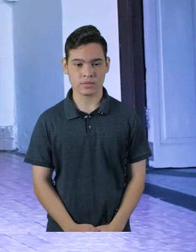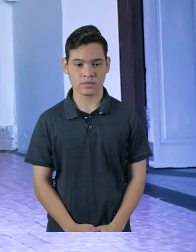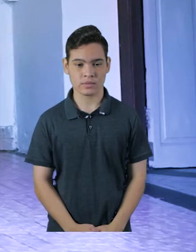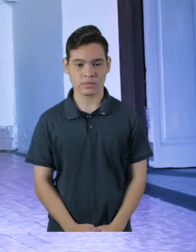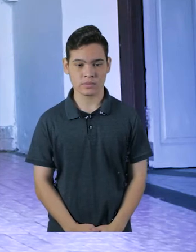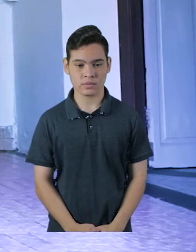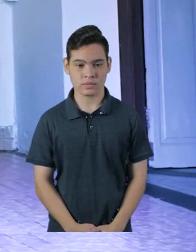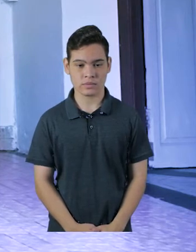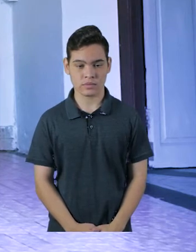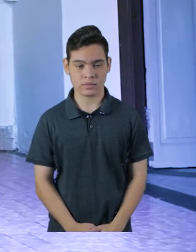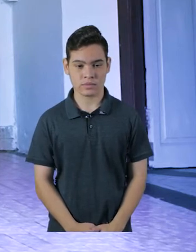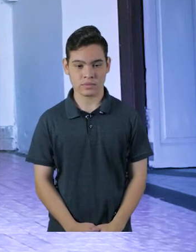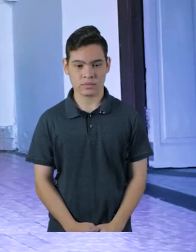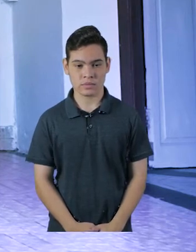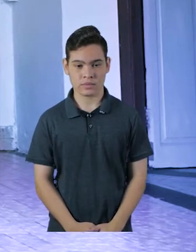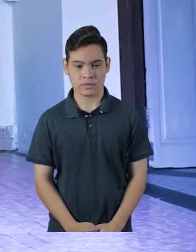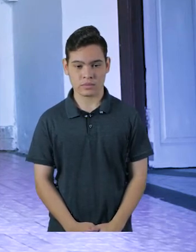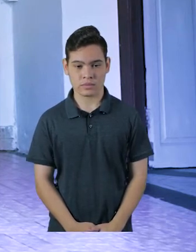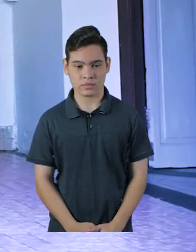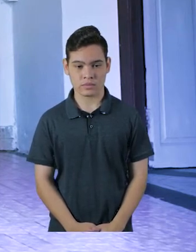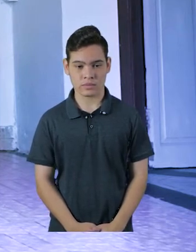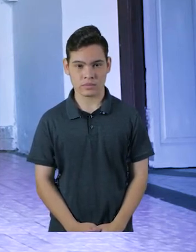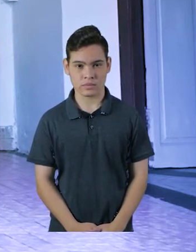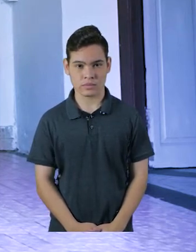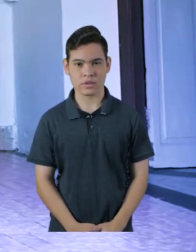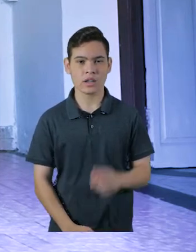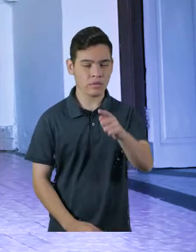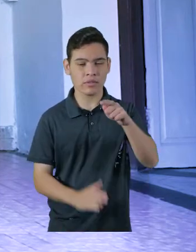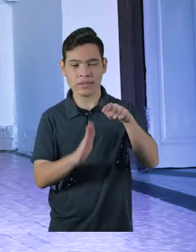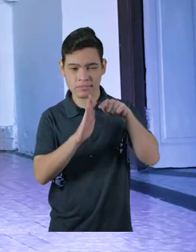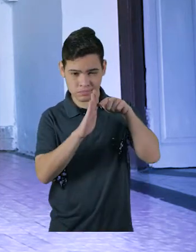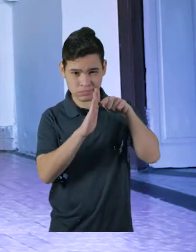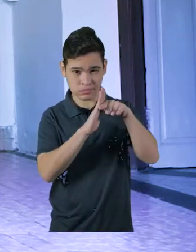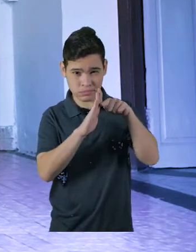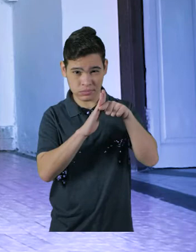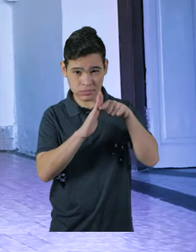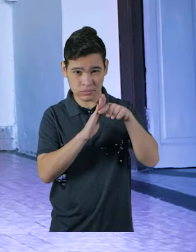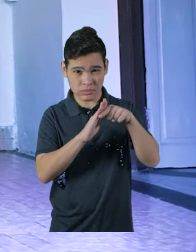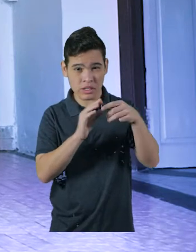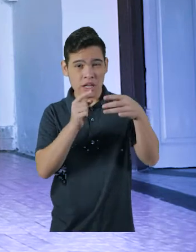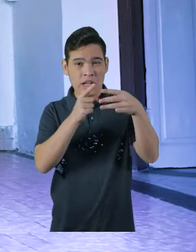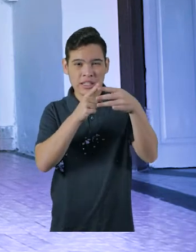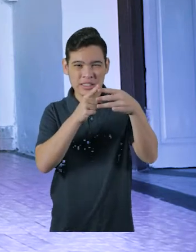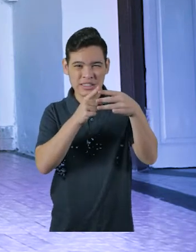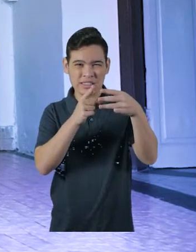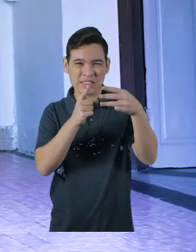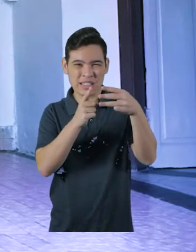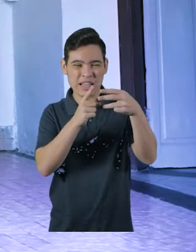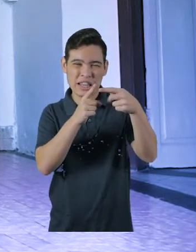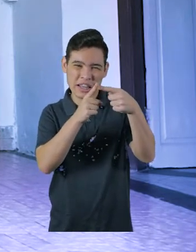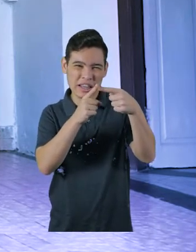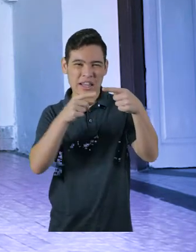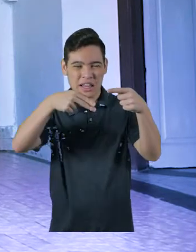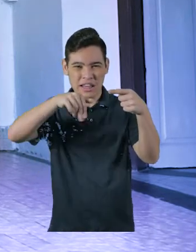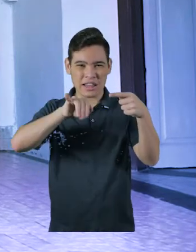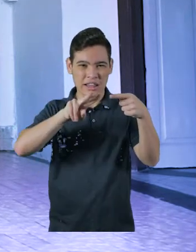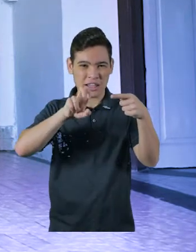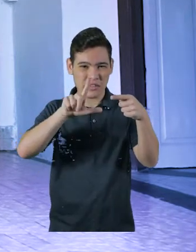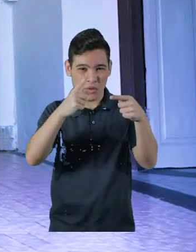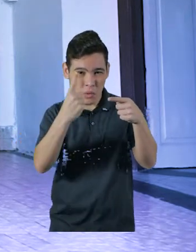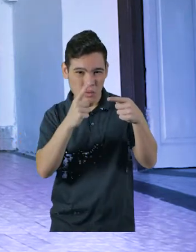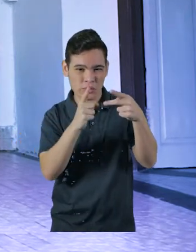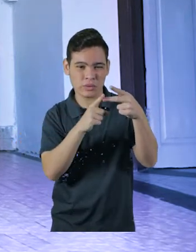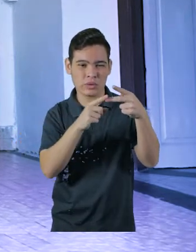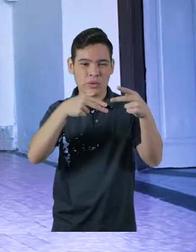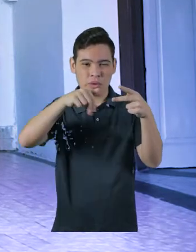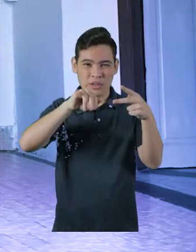E você fica nessa pesquisa de cada nível do toque, cada camada de profundidade do toque,